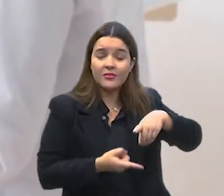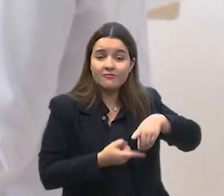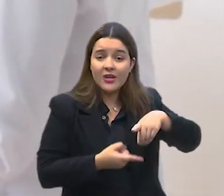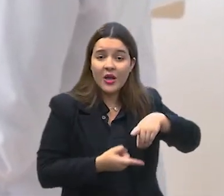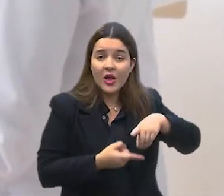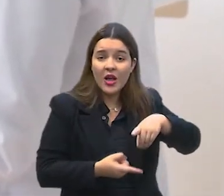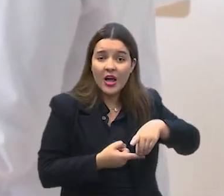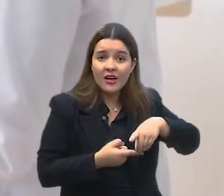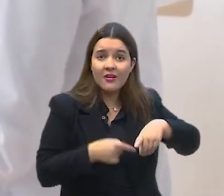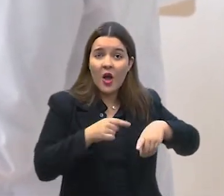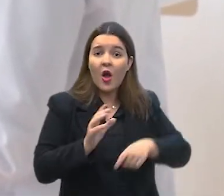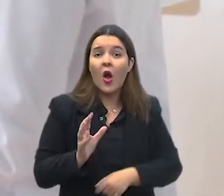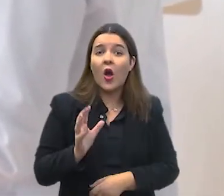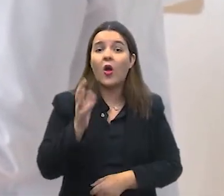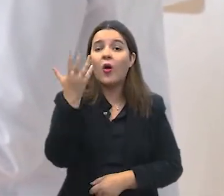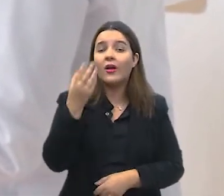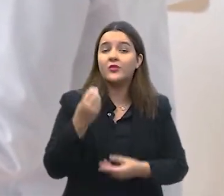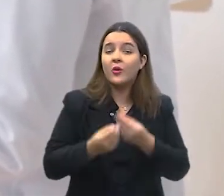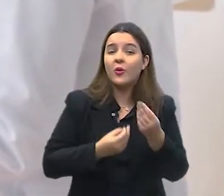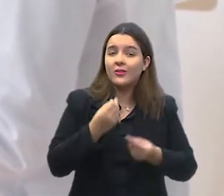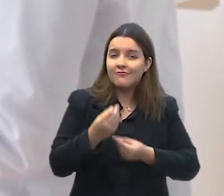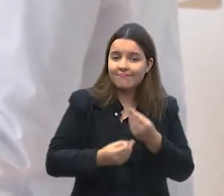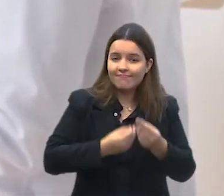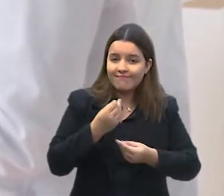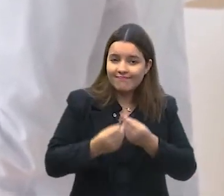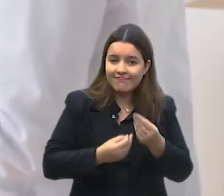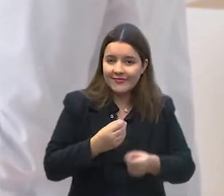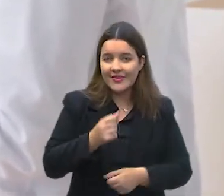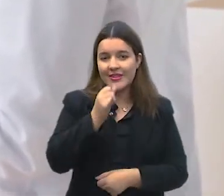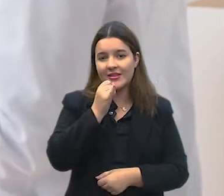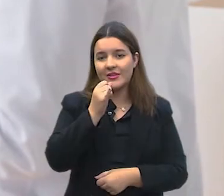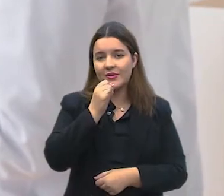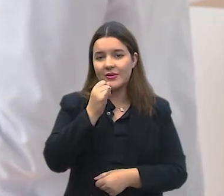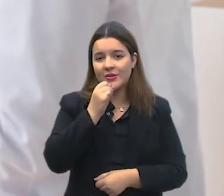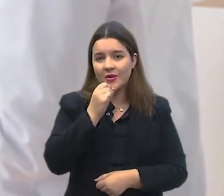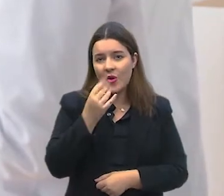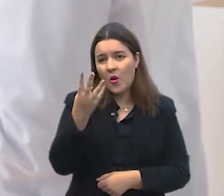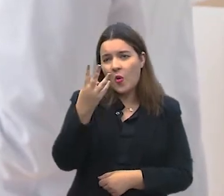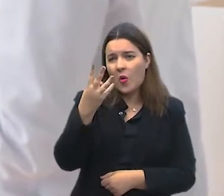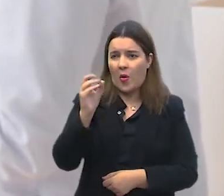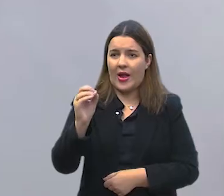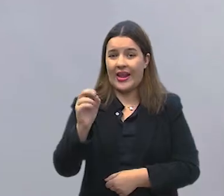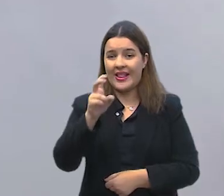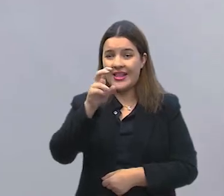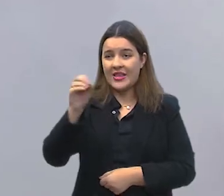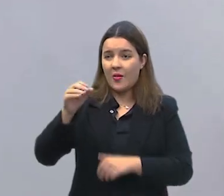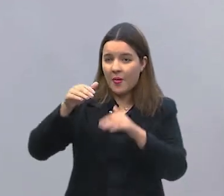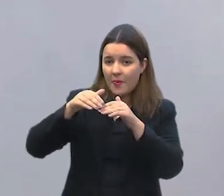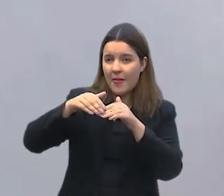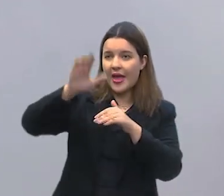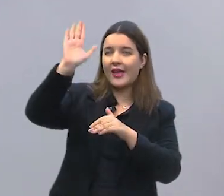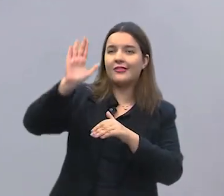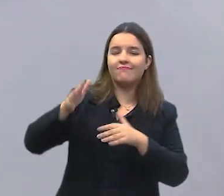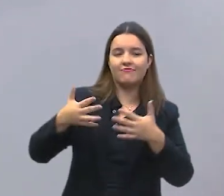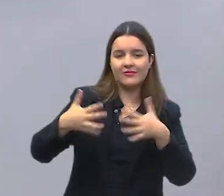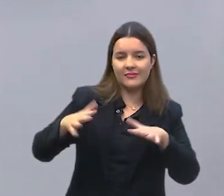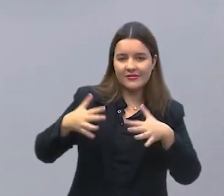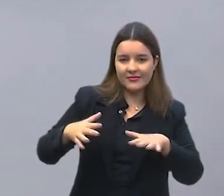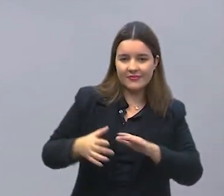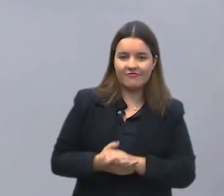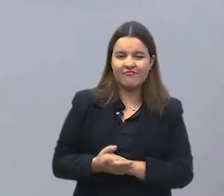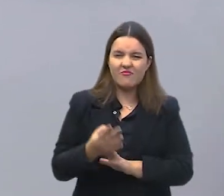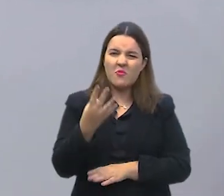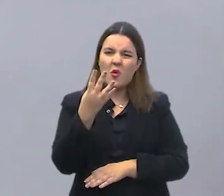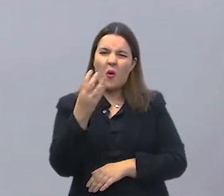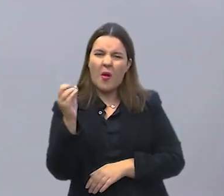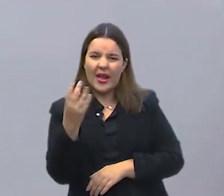manifestação esperada que acontece depois da quarta ou quinta década de vida, não é? Então, lá pelos 40,